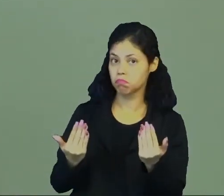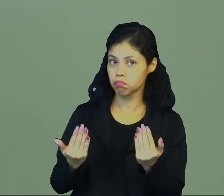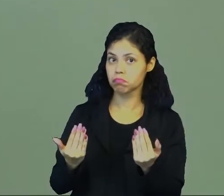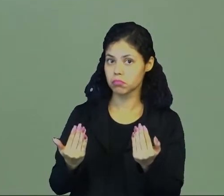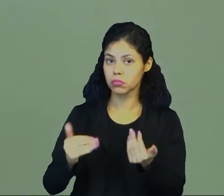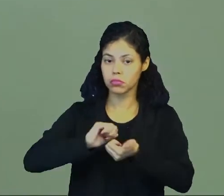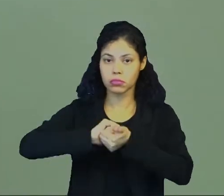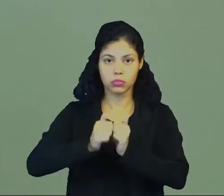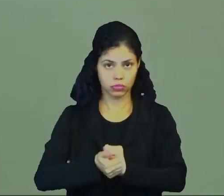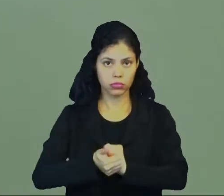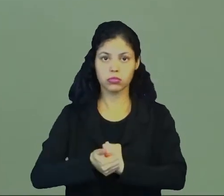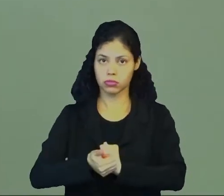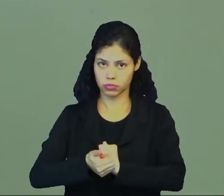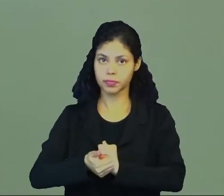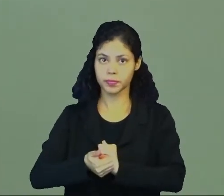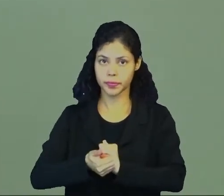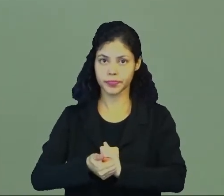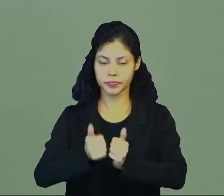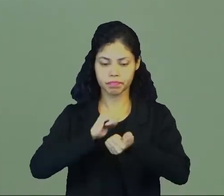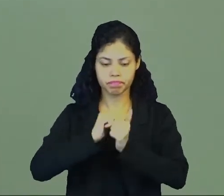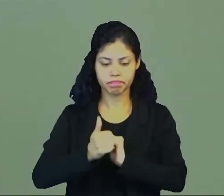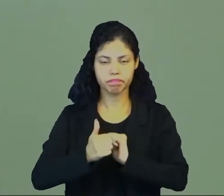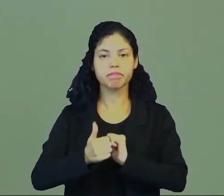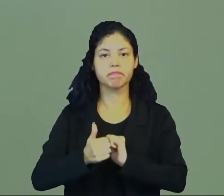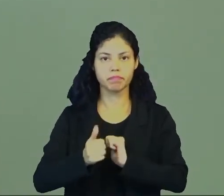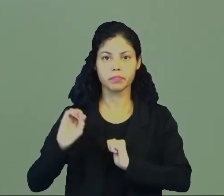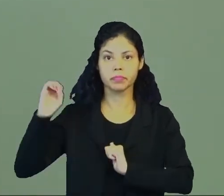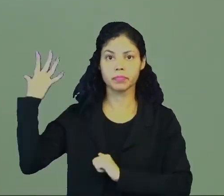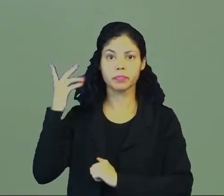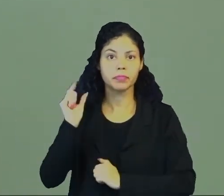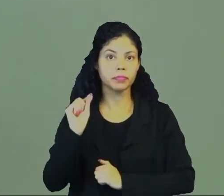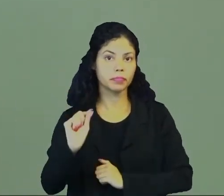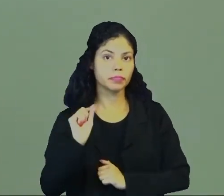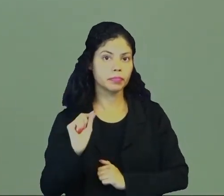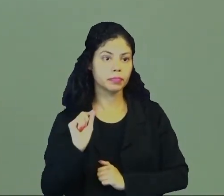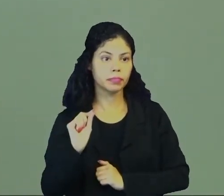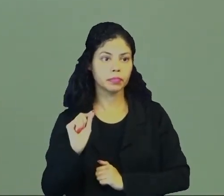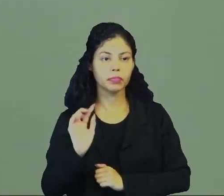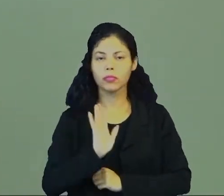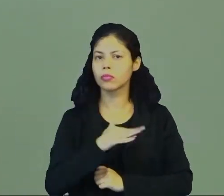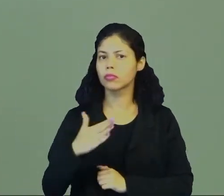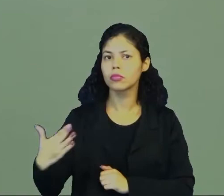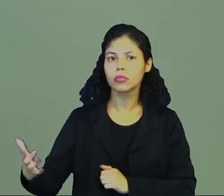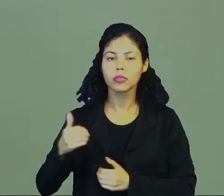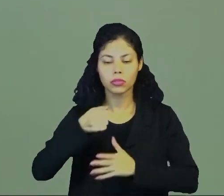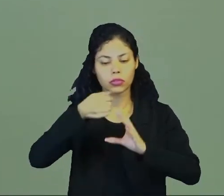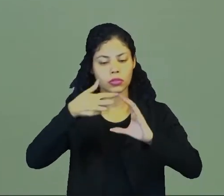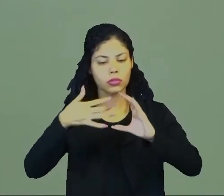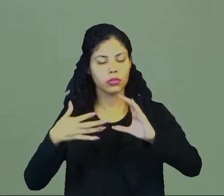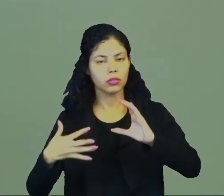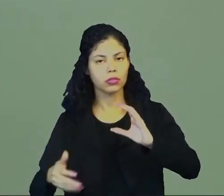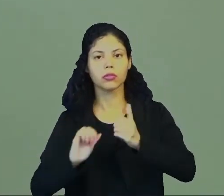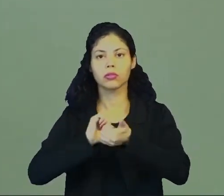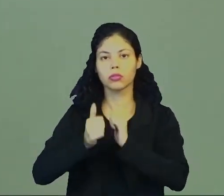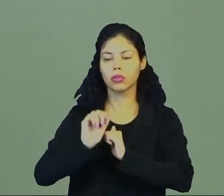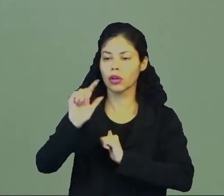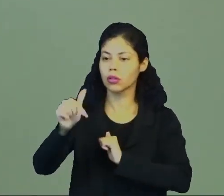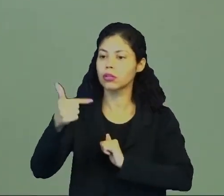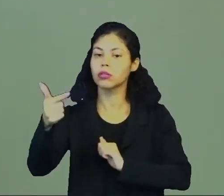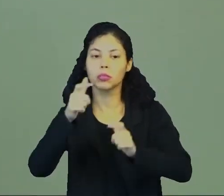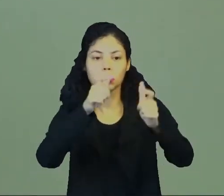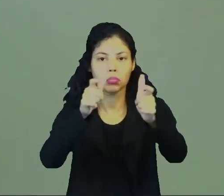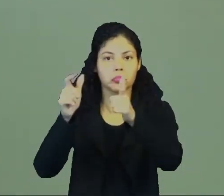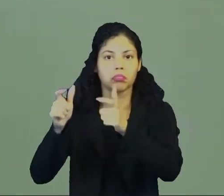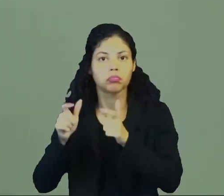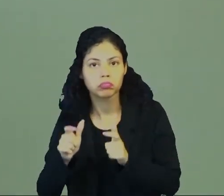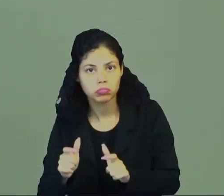chamado de adaptação. Esse projeto de adaptação, nesse caso aí, ele vai dizer o quanto que a espécie ela vai se adaptar àquele ambiente,